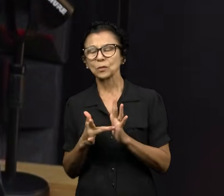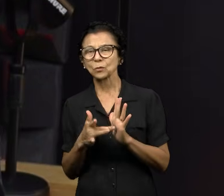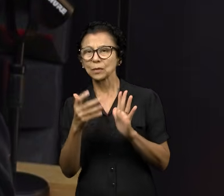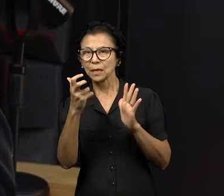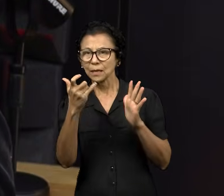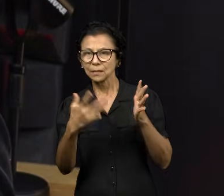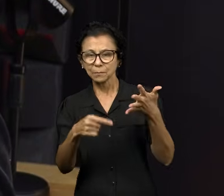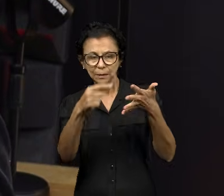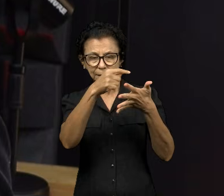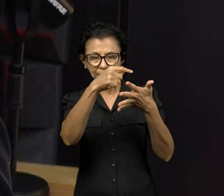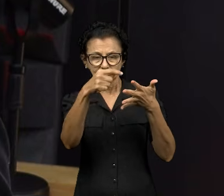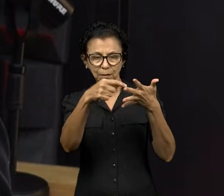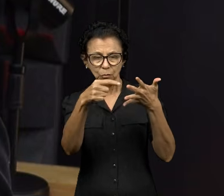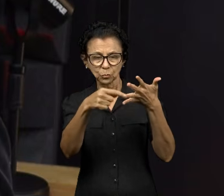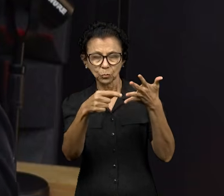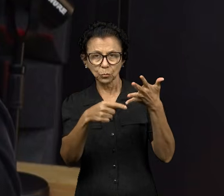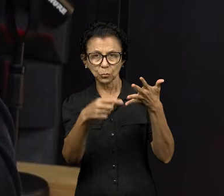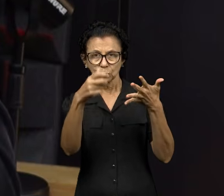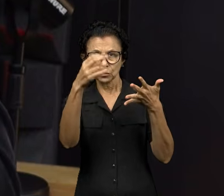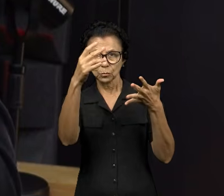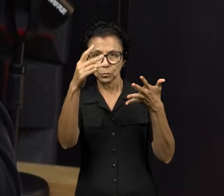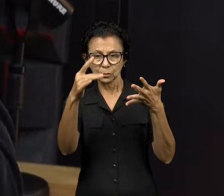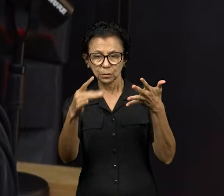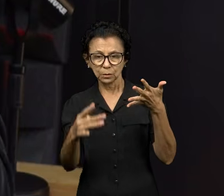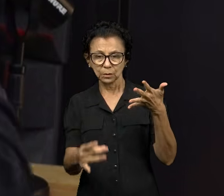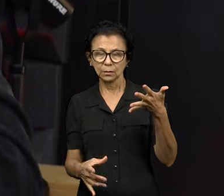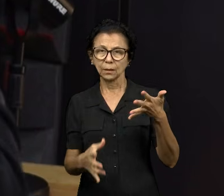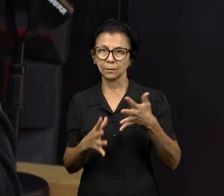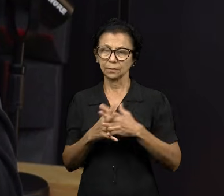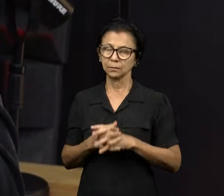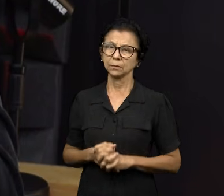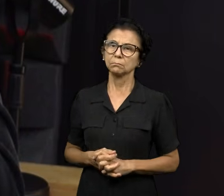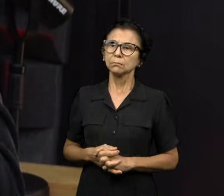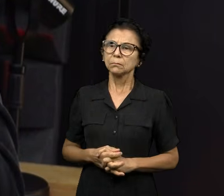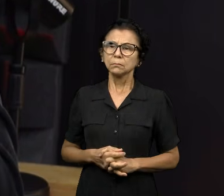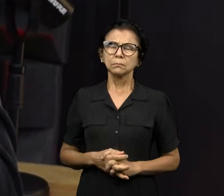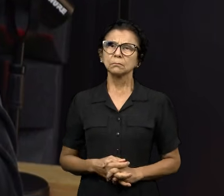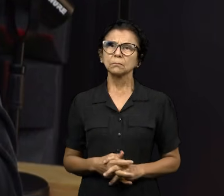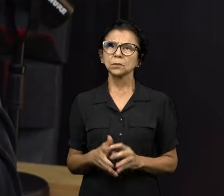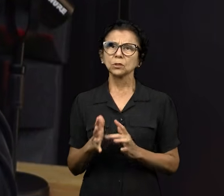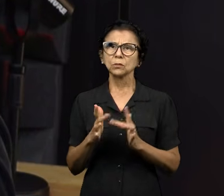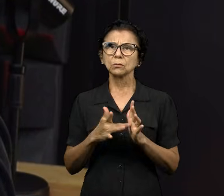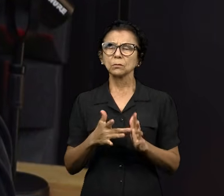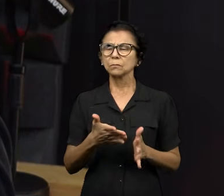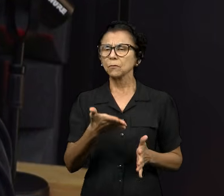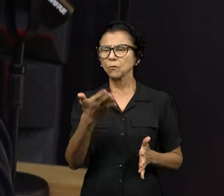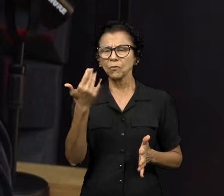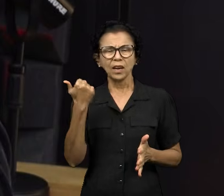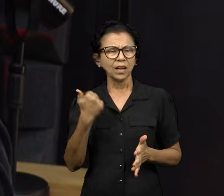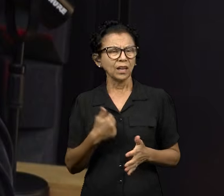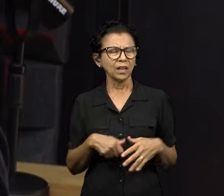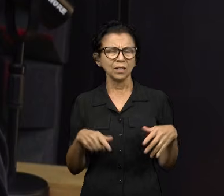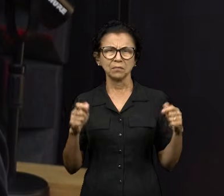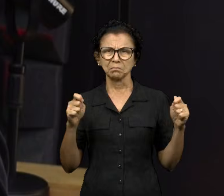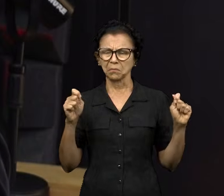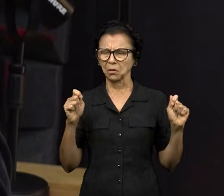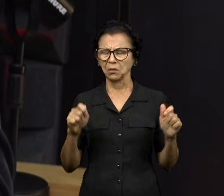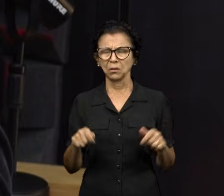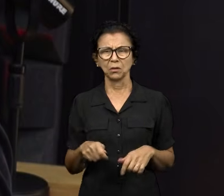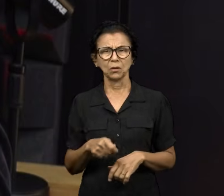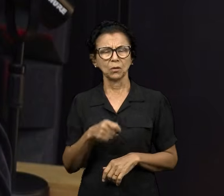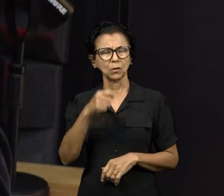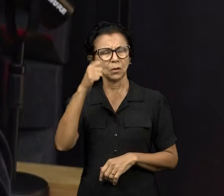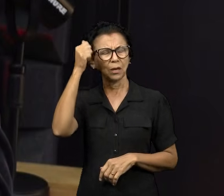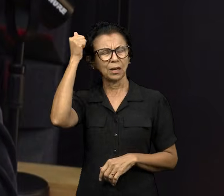Porque nesta condição de estar morto, né, vinde como está. O homem ele vem com os seus defeitos, com